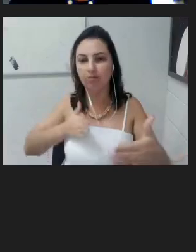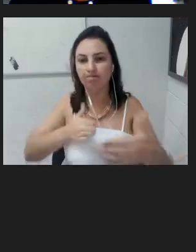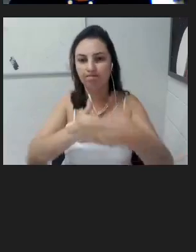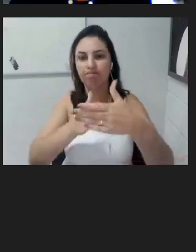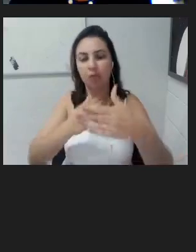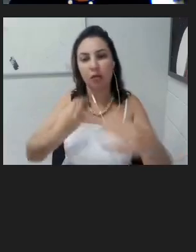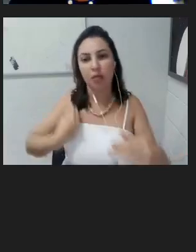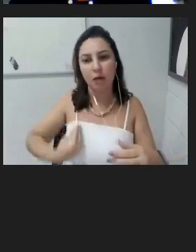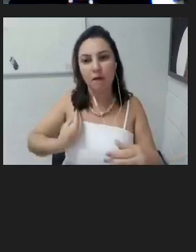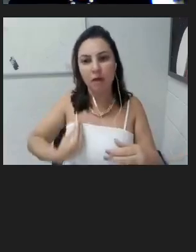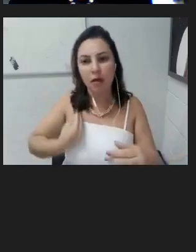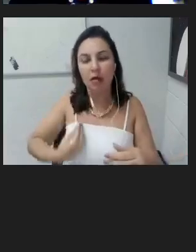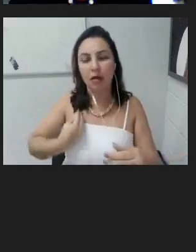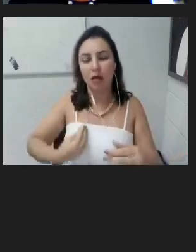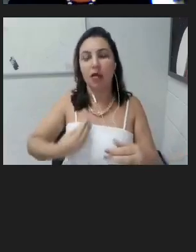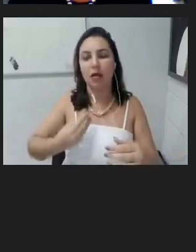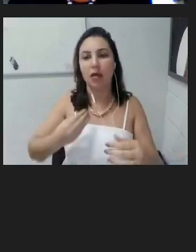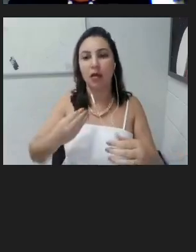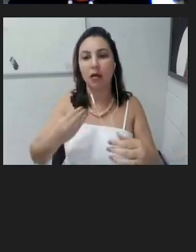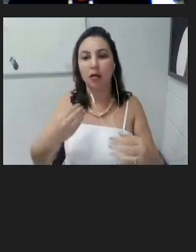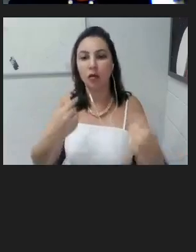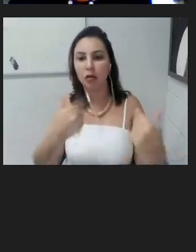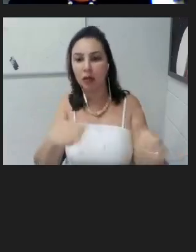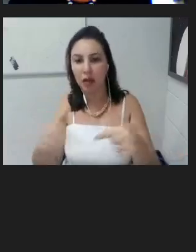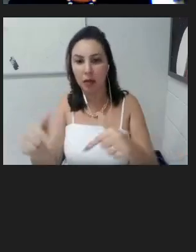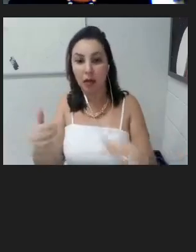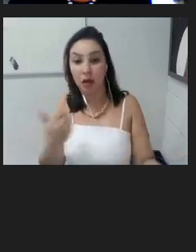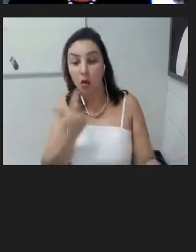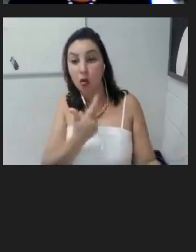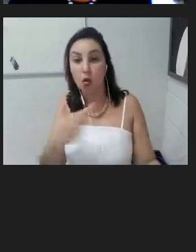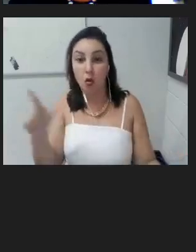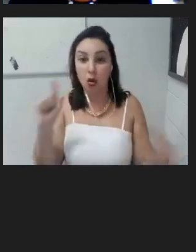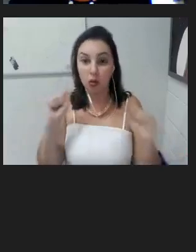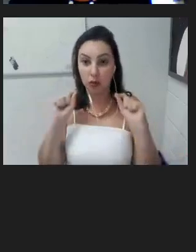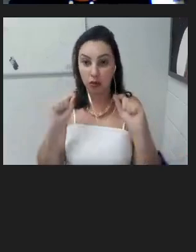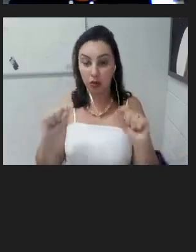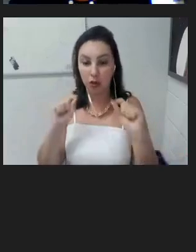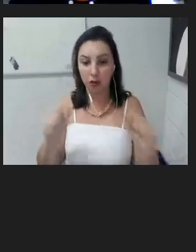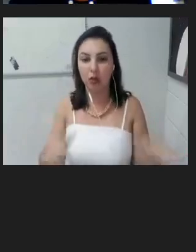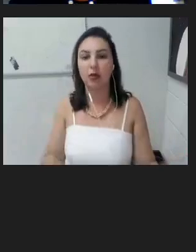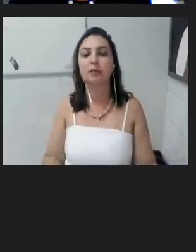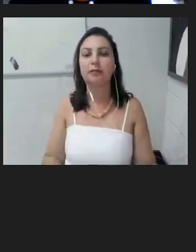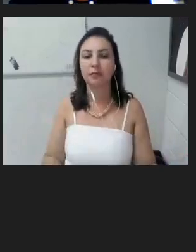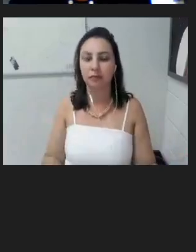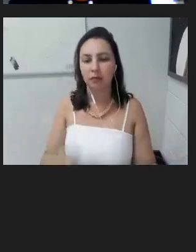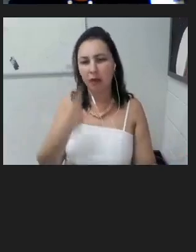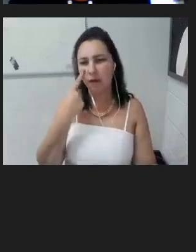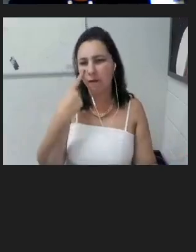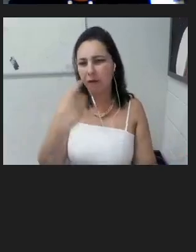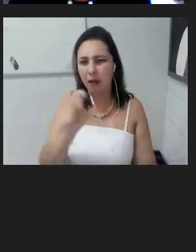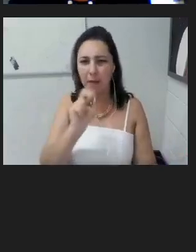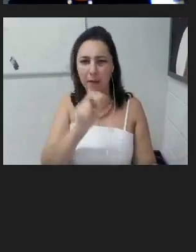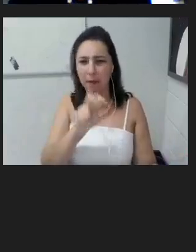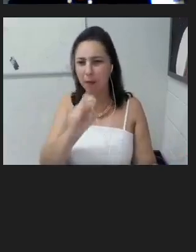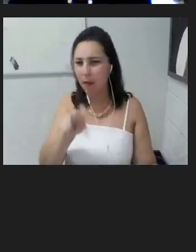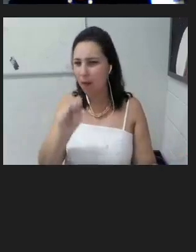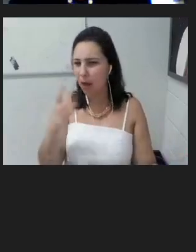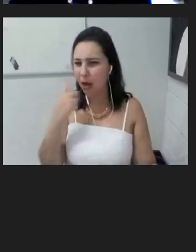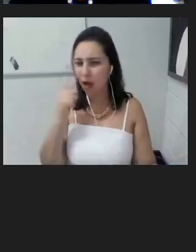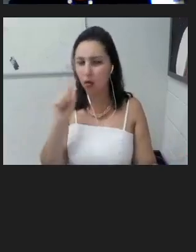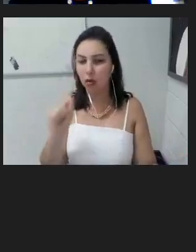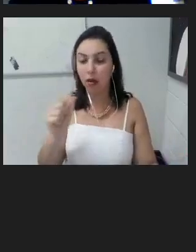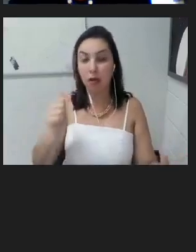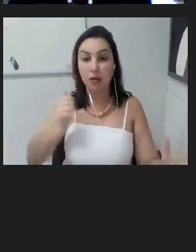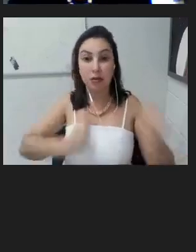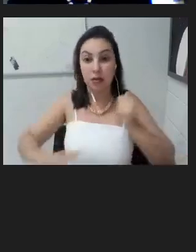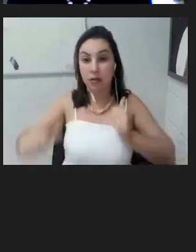atividades. O outro que eu trago aqui, que a gente tem visto com bastante frequência, é a